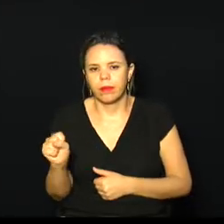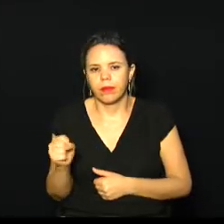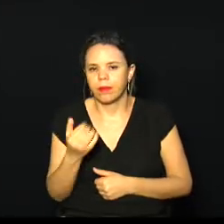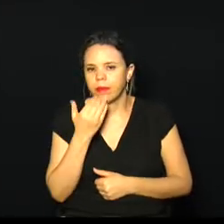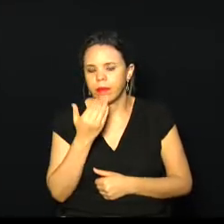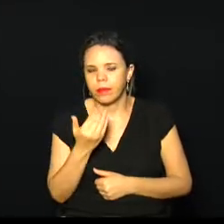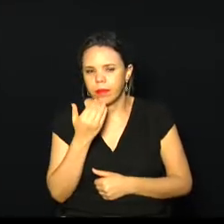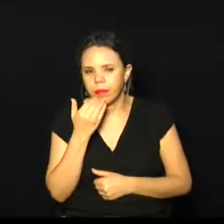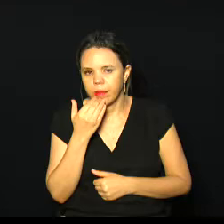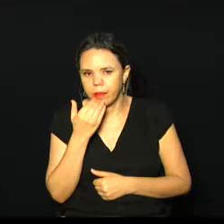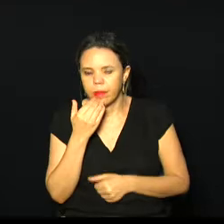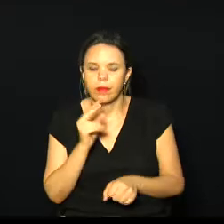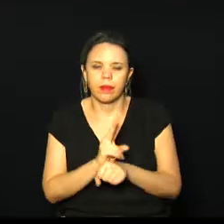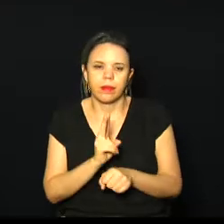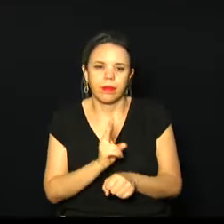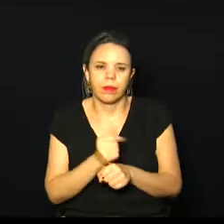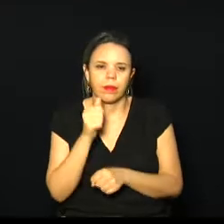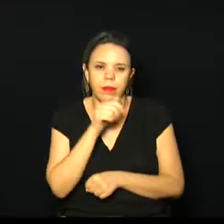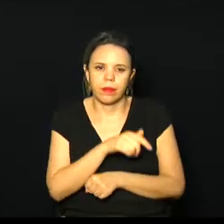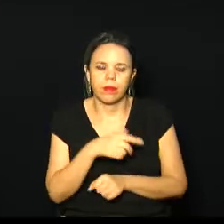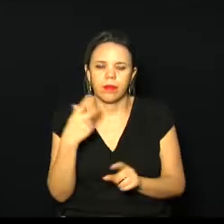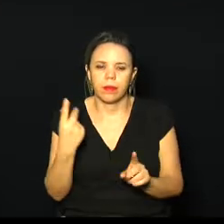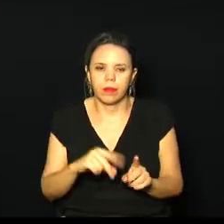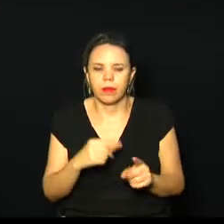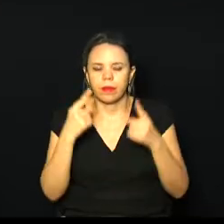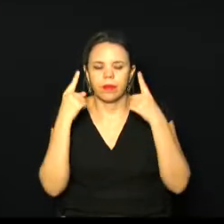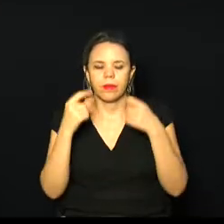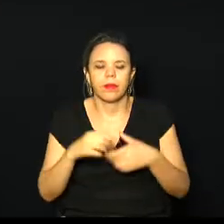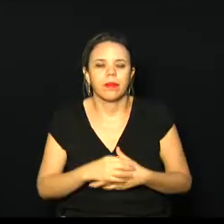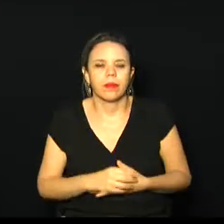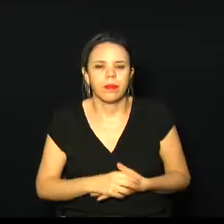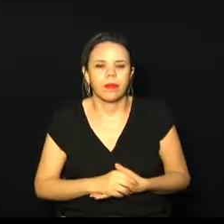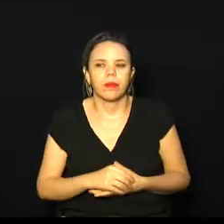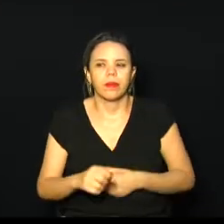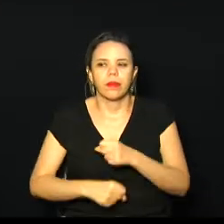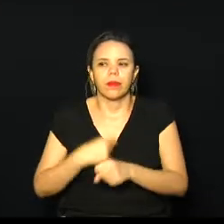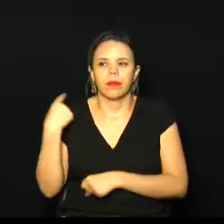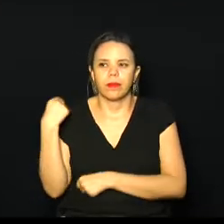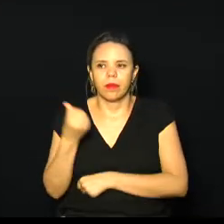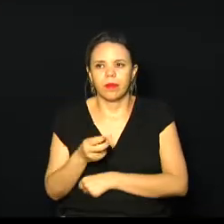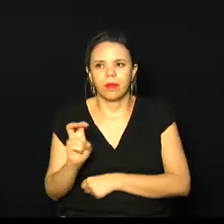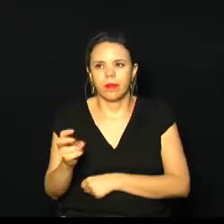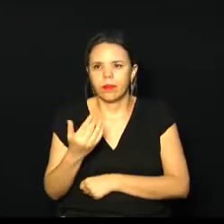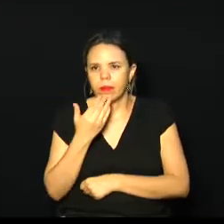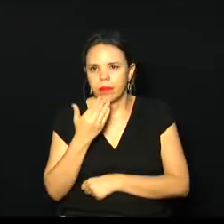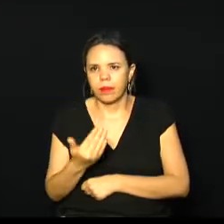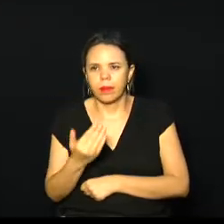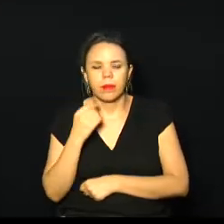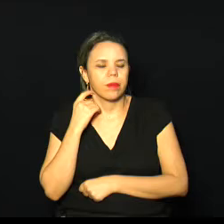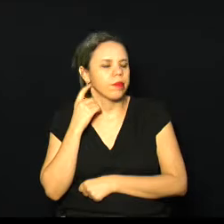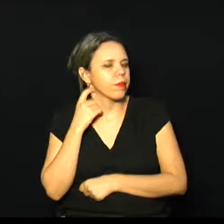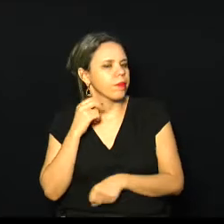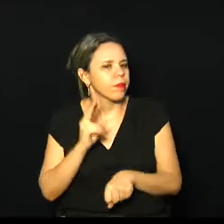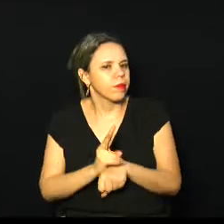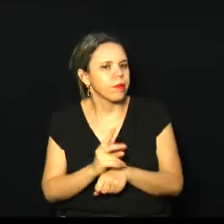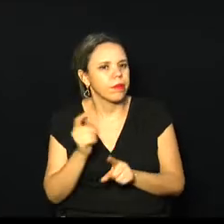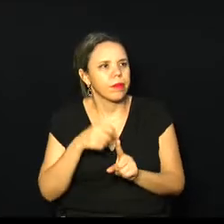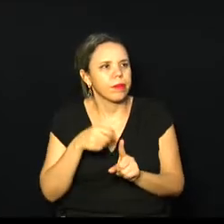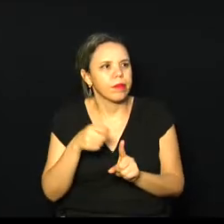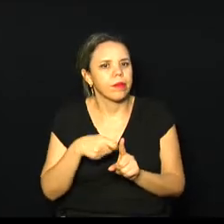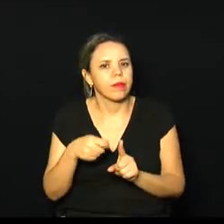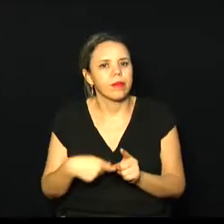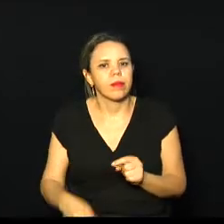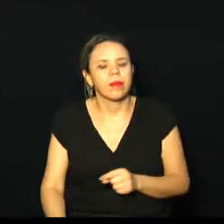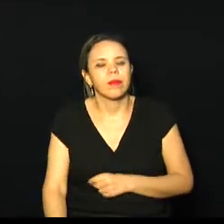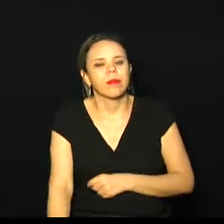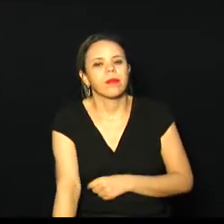pedidos de medidas protetivas. Tá? Até o ano passado, havia uma média de uns 65 pedidos de medidas protetivas ao mês.